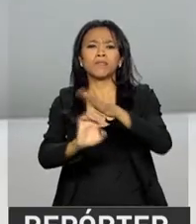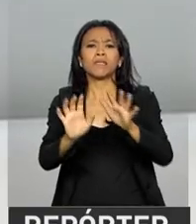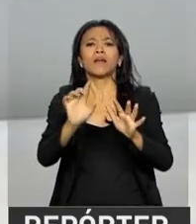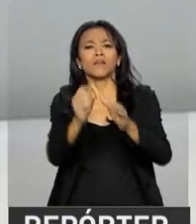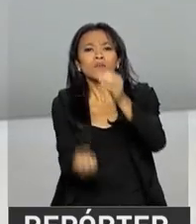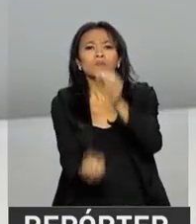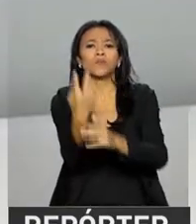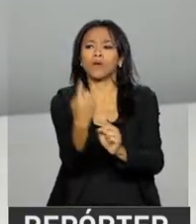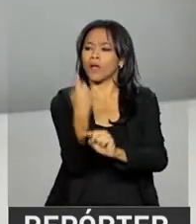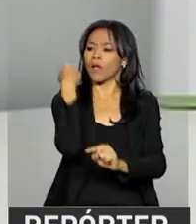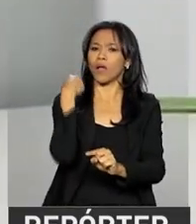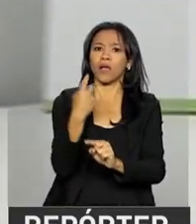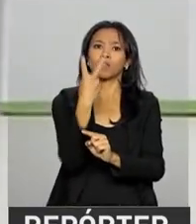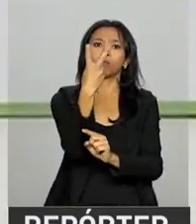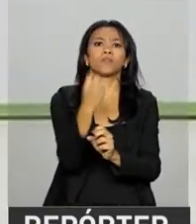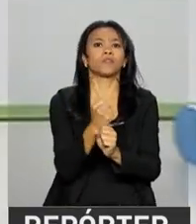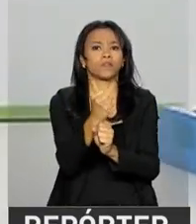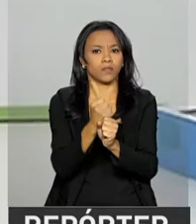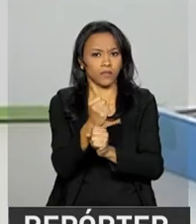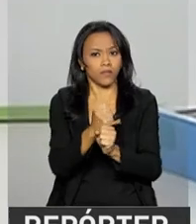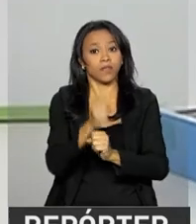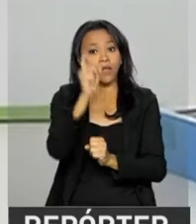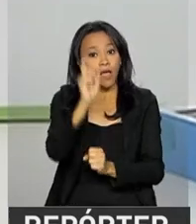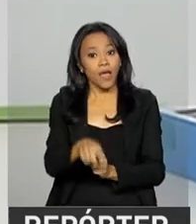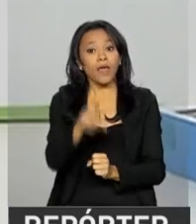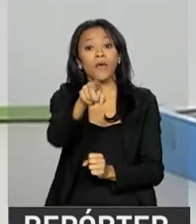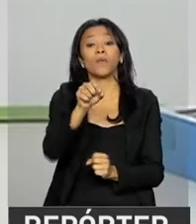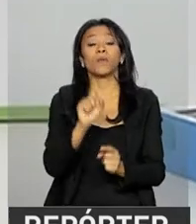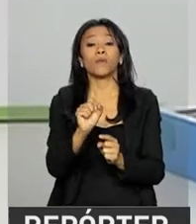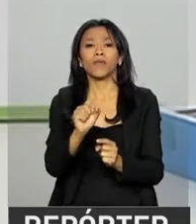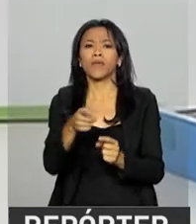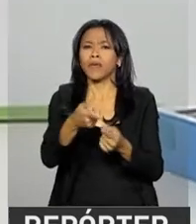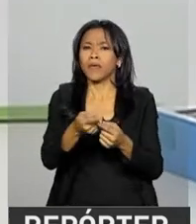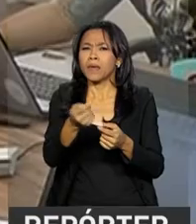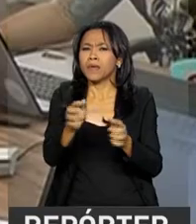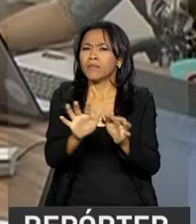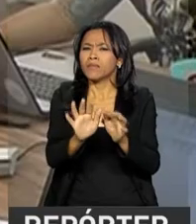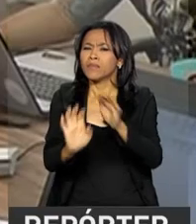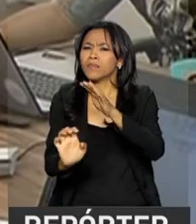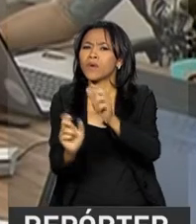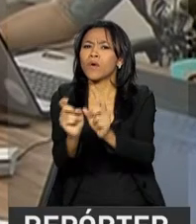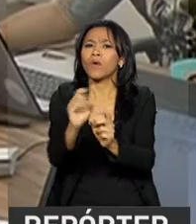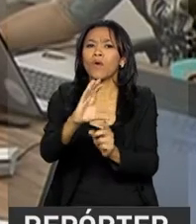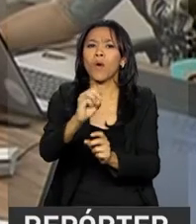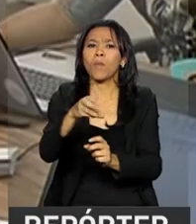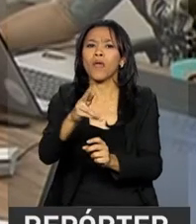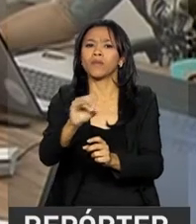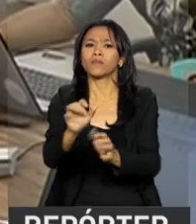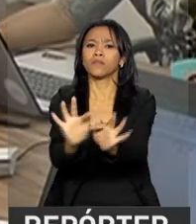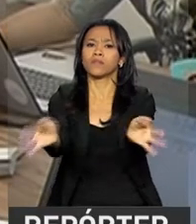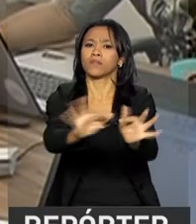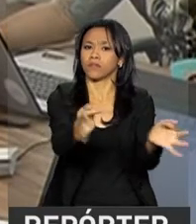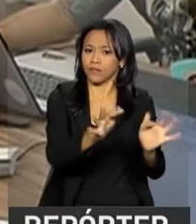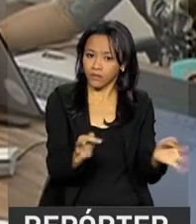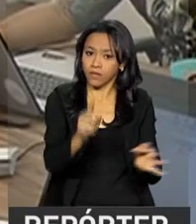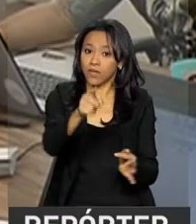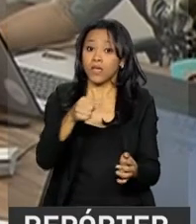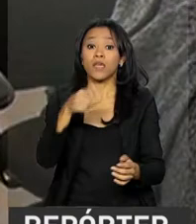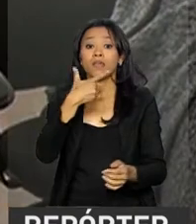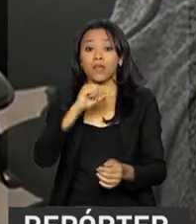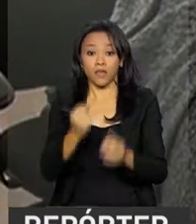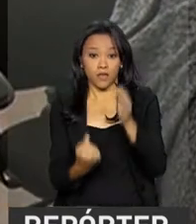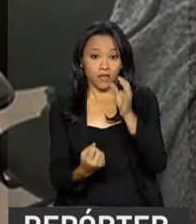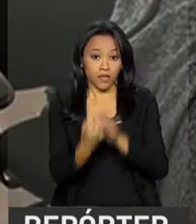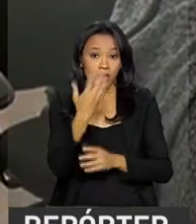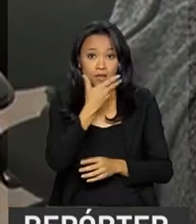principal produto da empresa é uma solução de caixa e cupom fiscal para pequenos comércios o aplicativo foi feito com apoio do investidor anjo